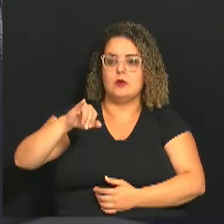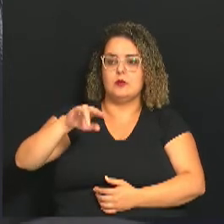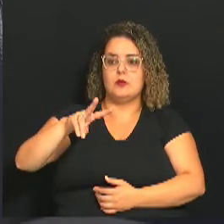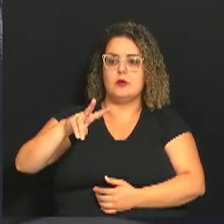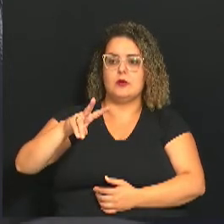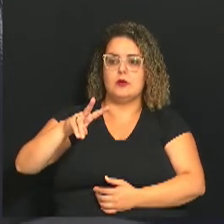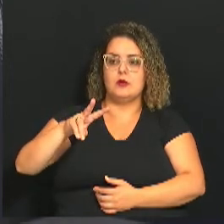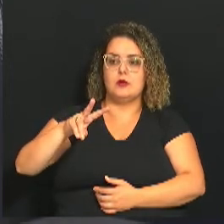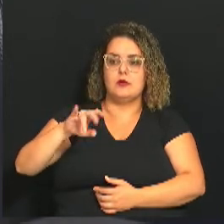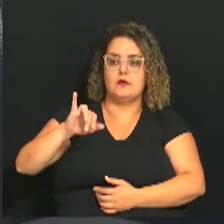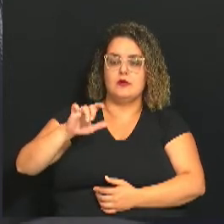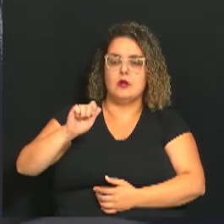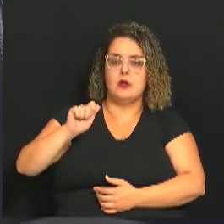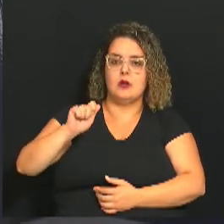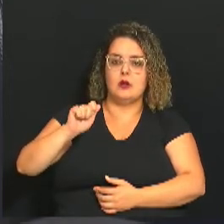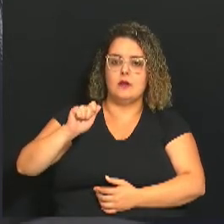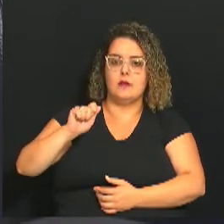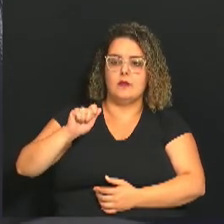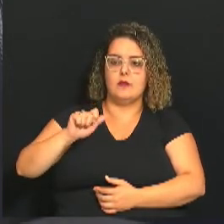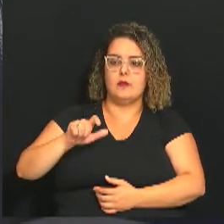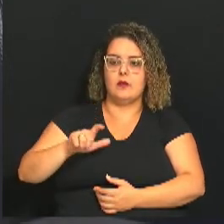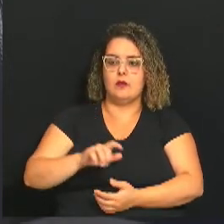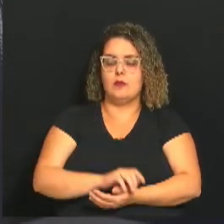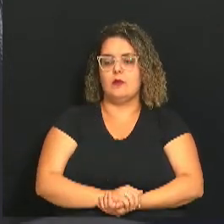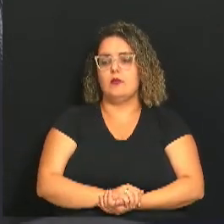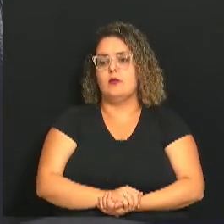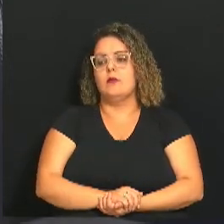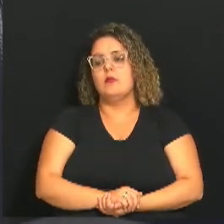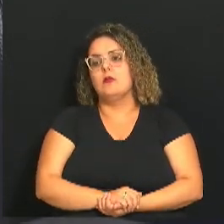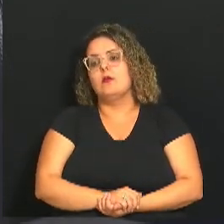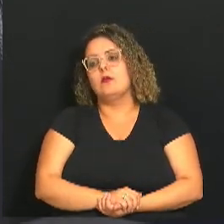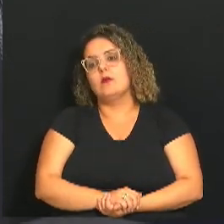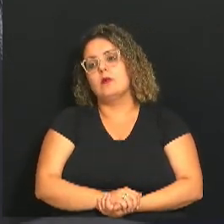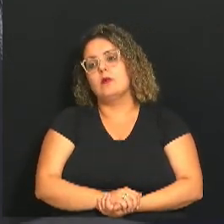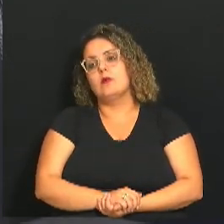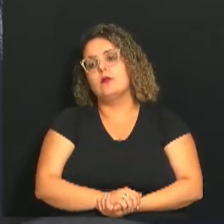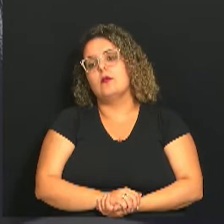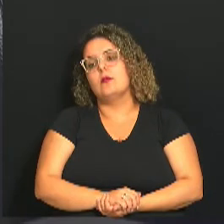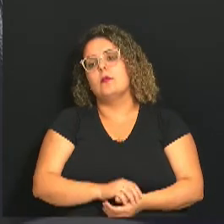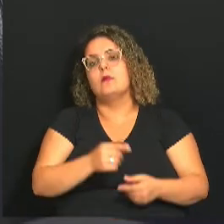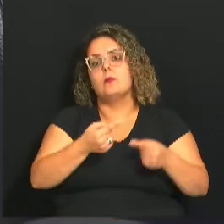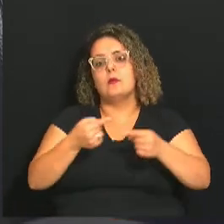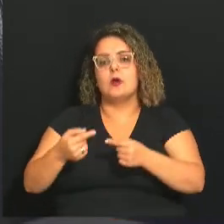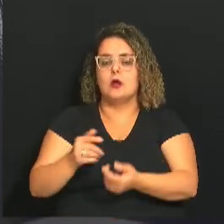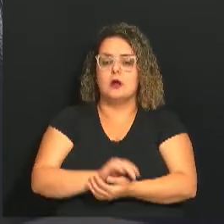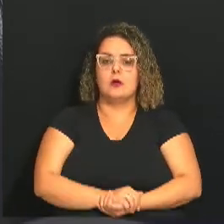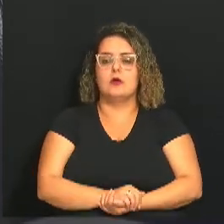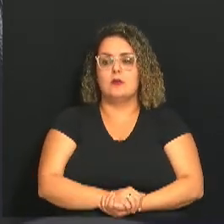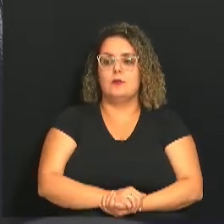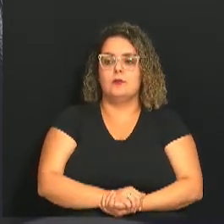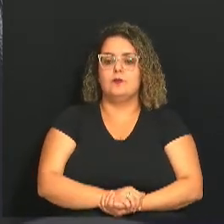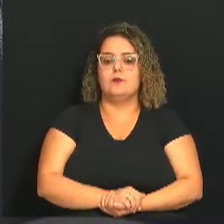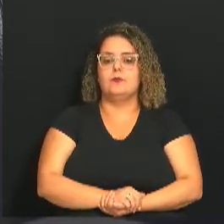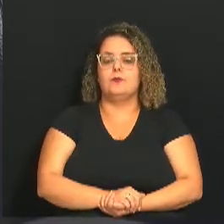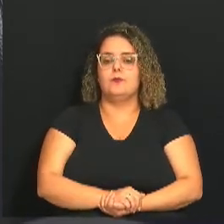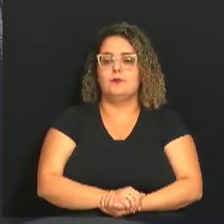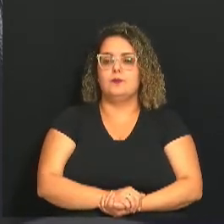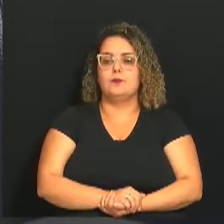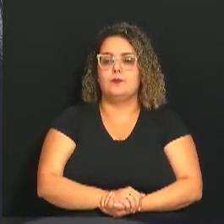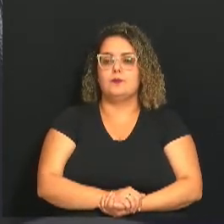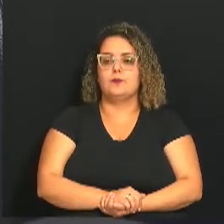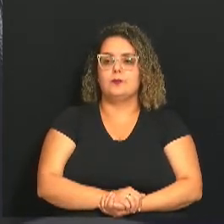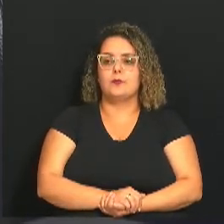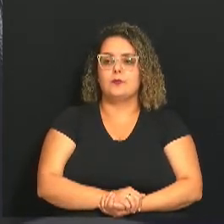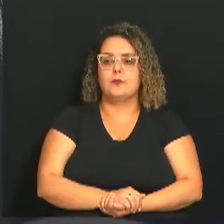ti aí, para a gente poder debater também, é o seguinte: você nos